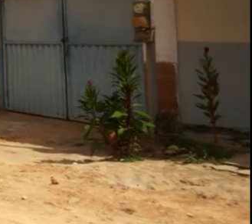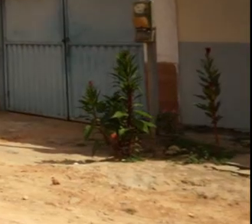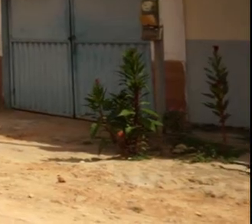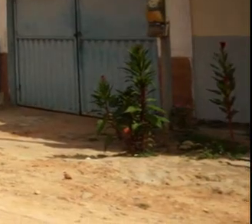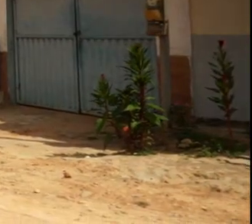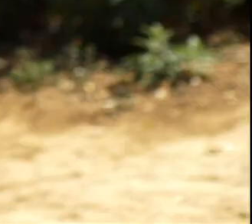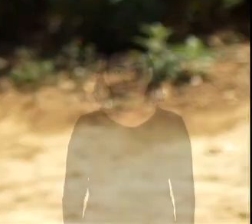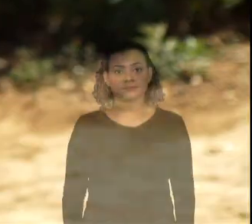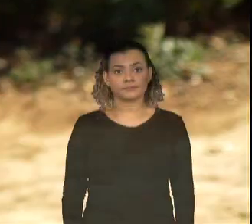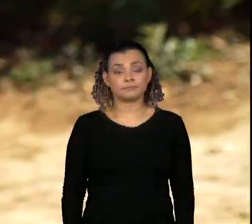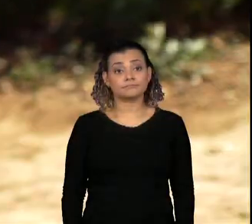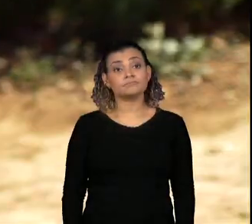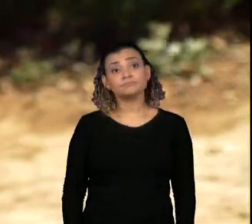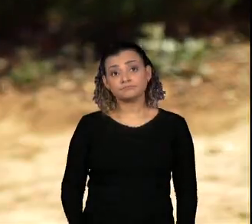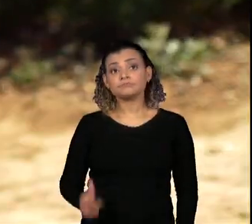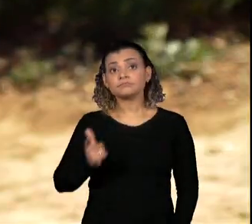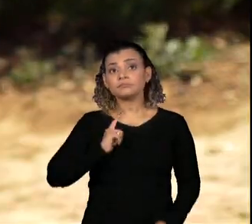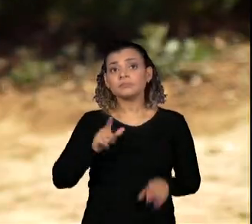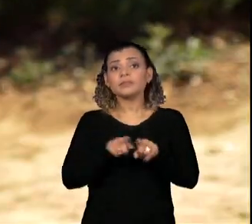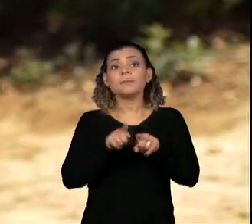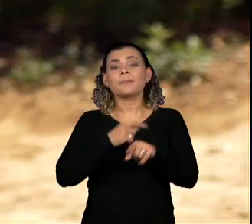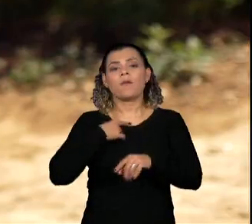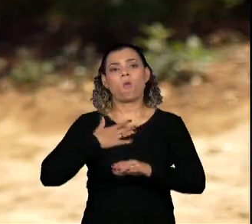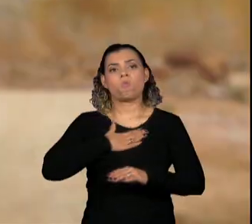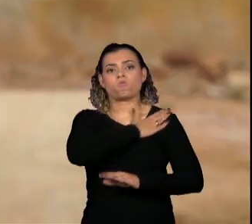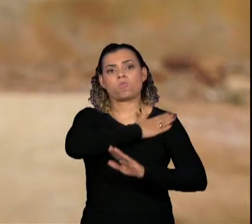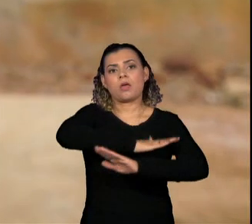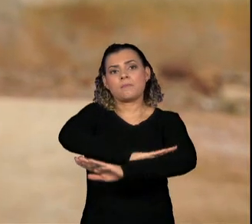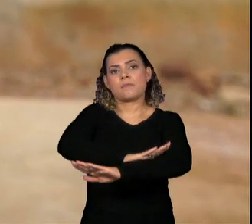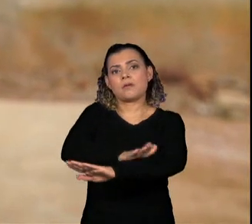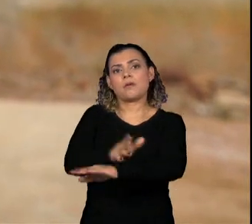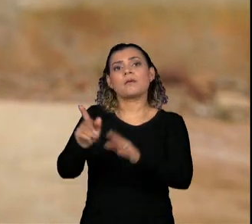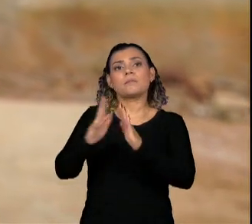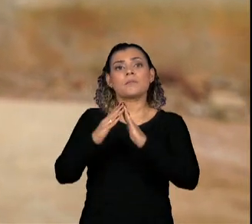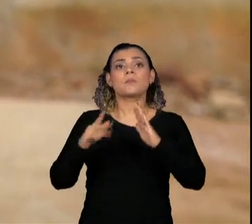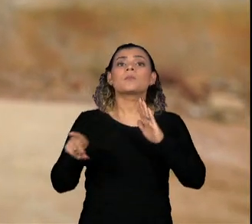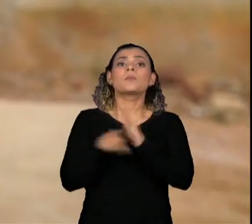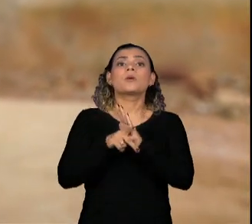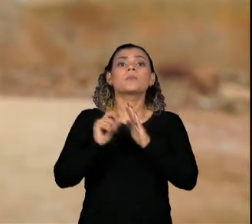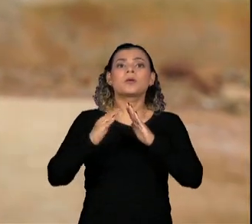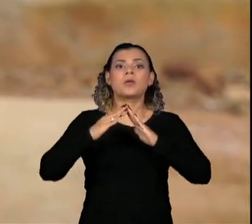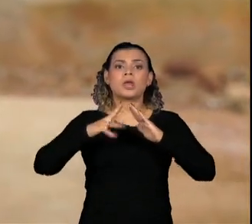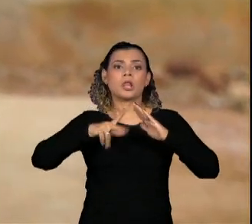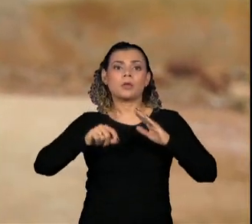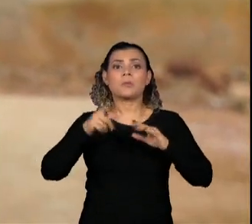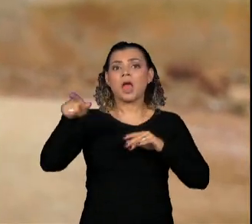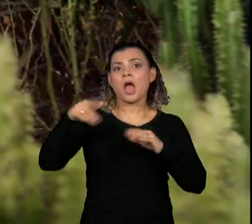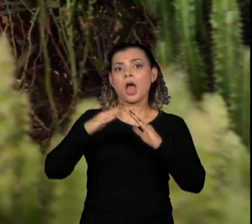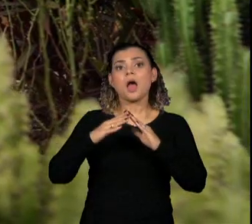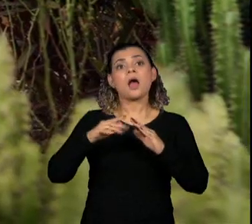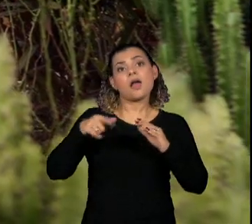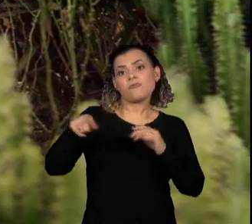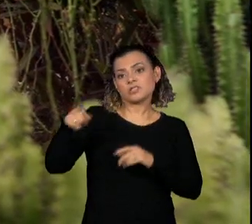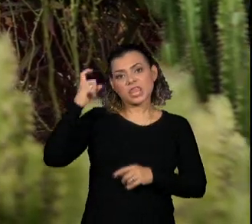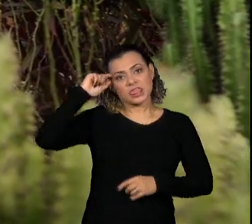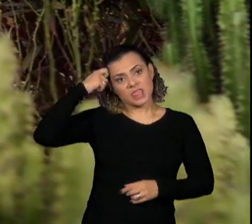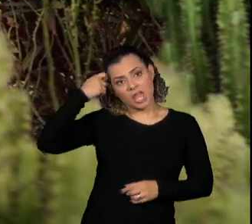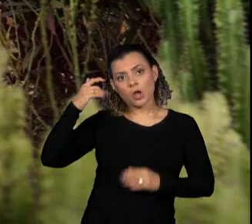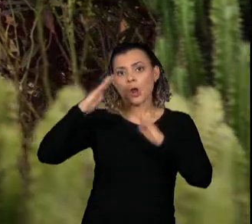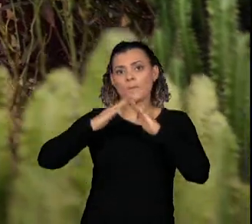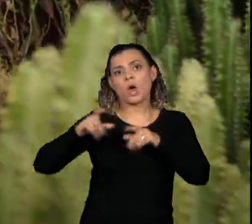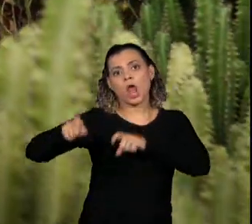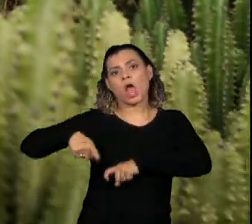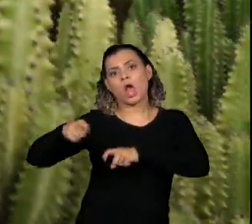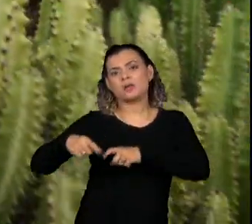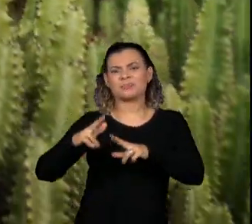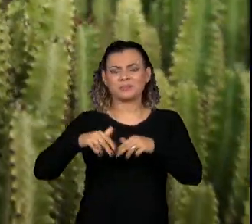A pessoa às vezes tem aquele racismo com quilombola. Principalmente na escola, por a gente ser negro, mas na roça e ser pobre, que tipo é muito feio com a